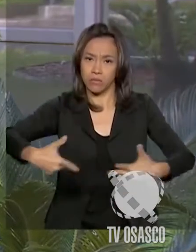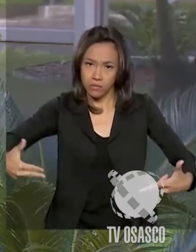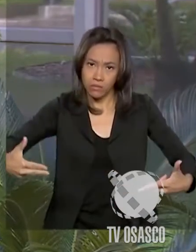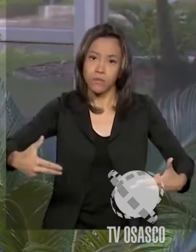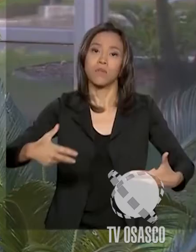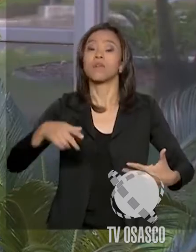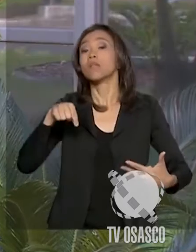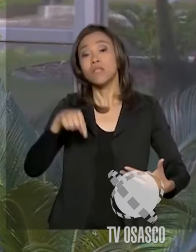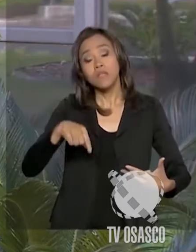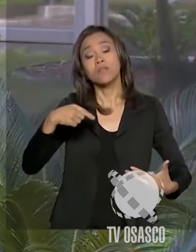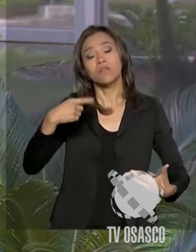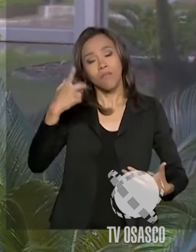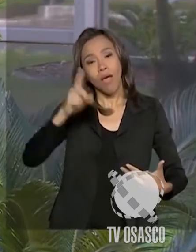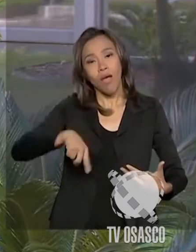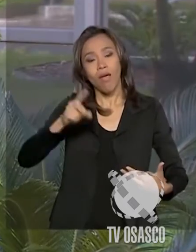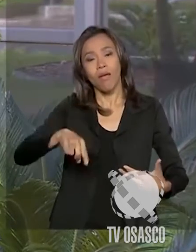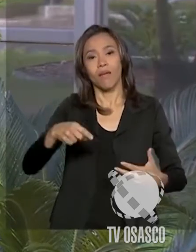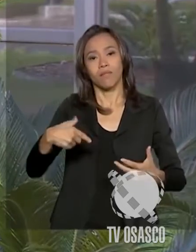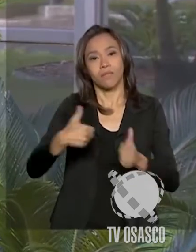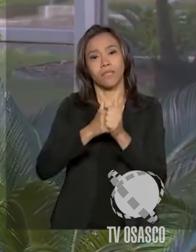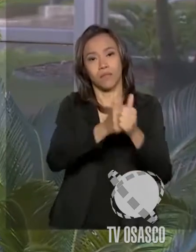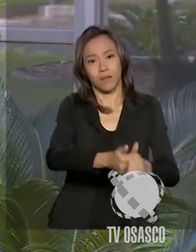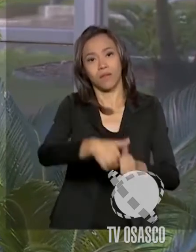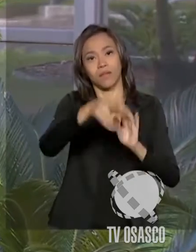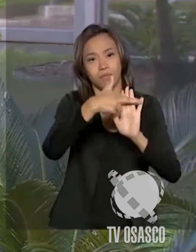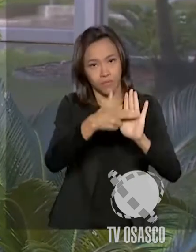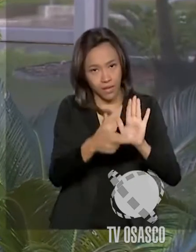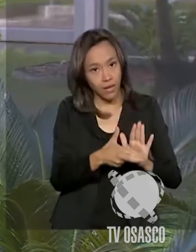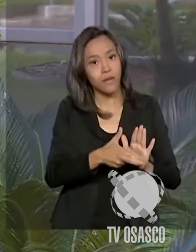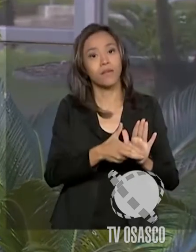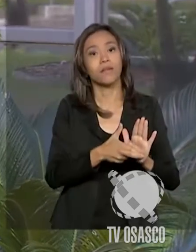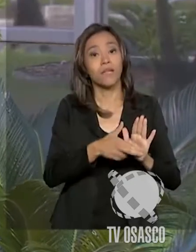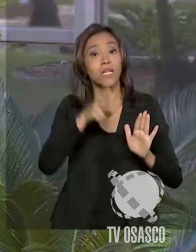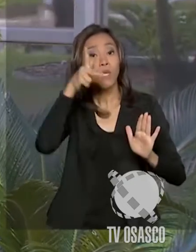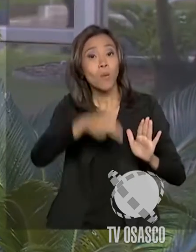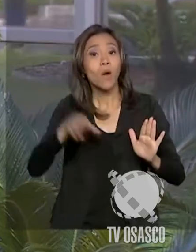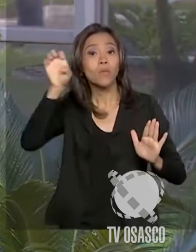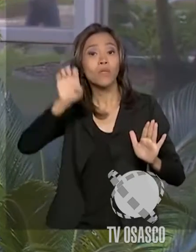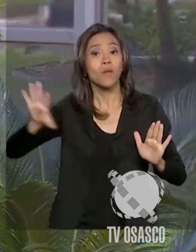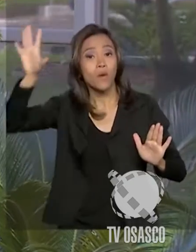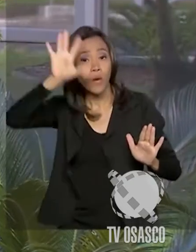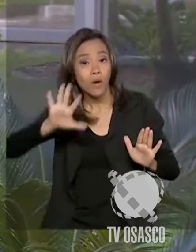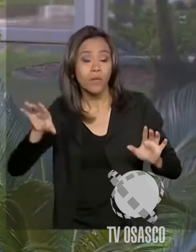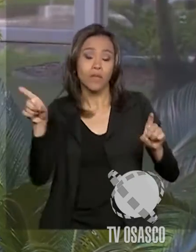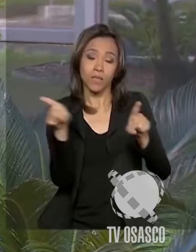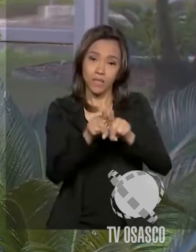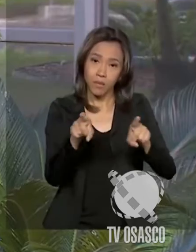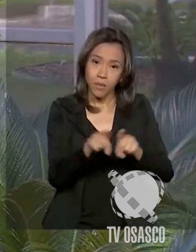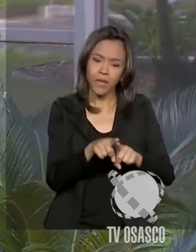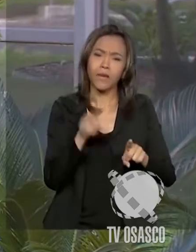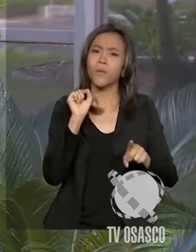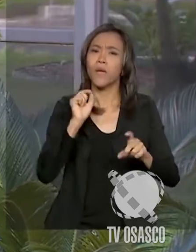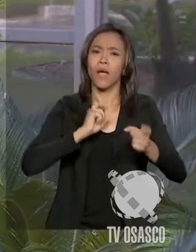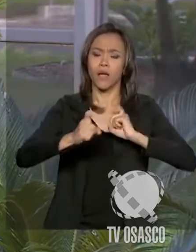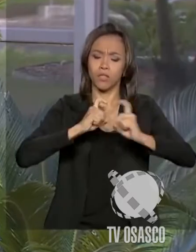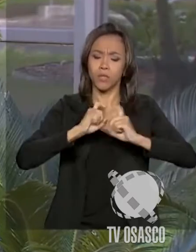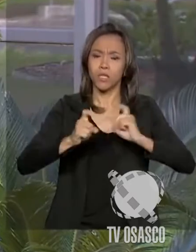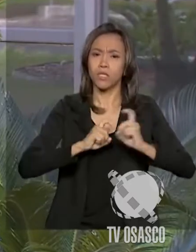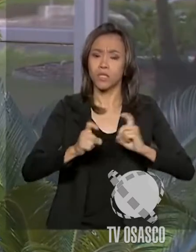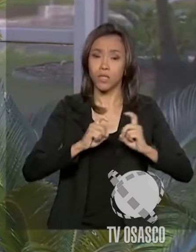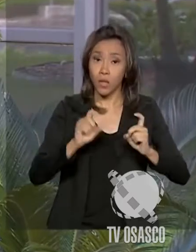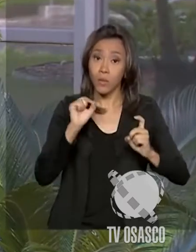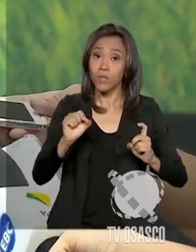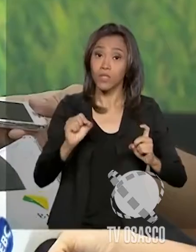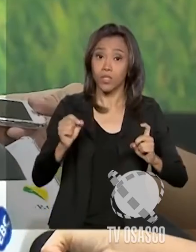assemelham com os apresentados pela Autoridade de Segurança Alimentar Europeia e também pela Administração de Alimentos e Remédios dos